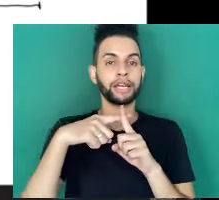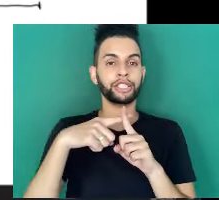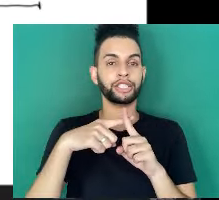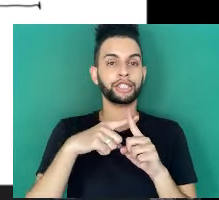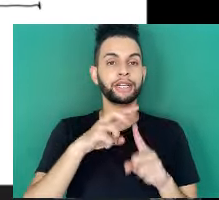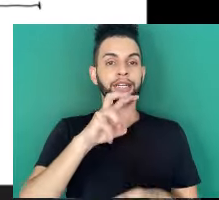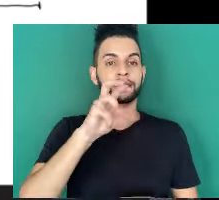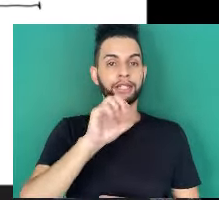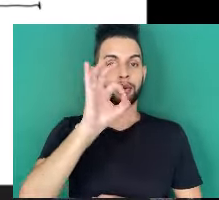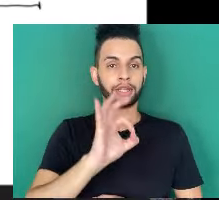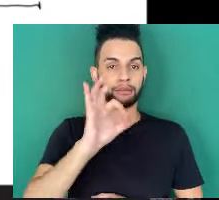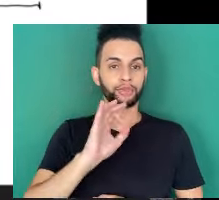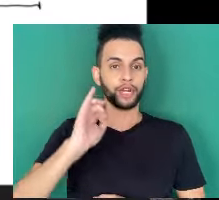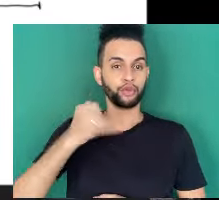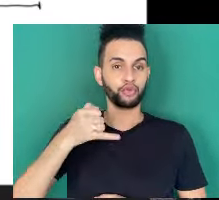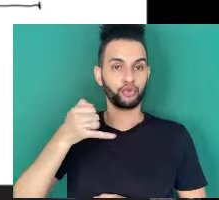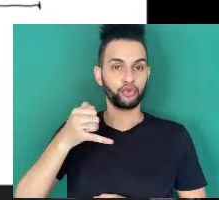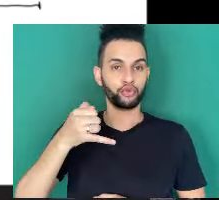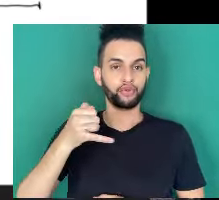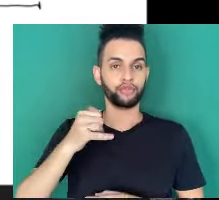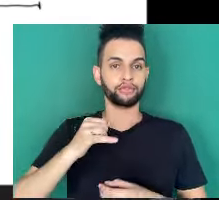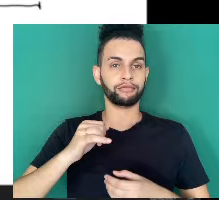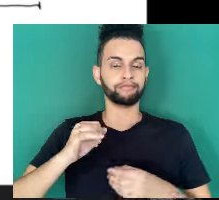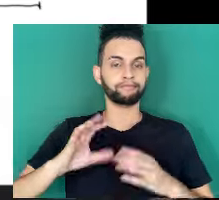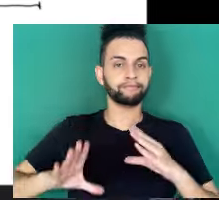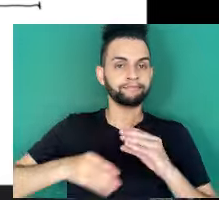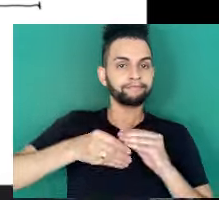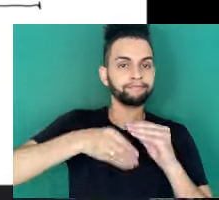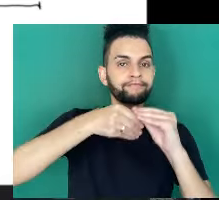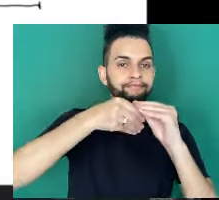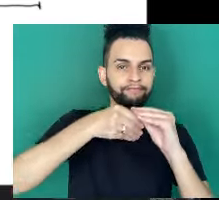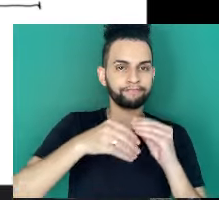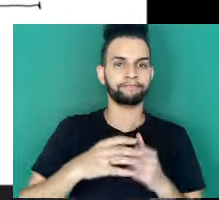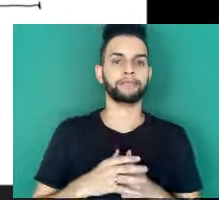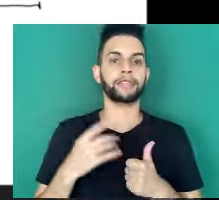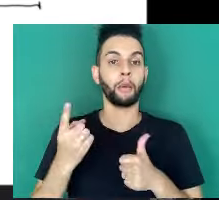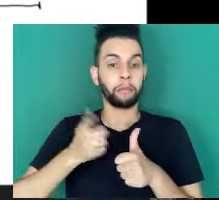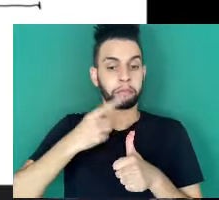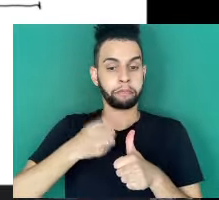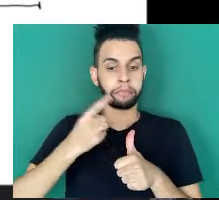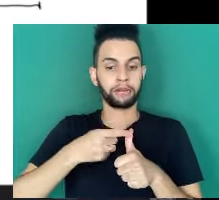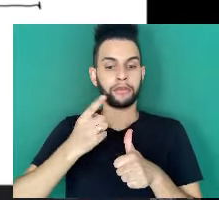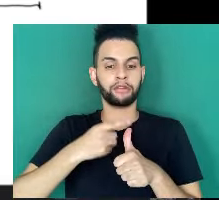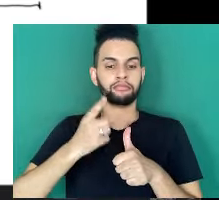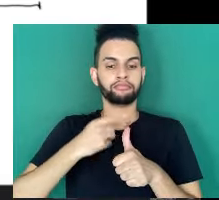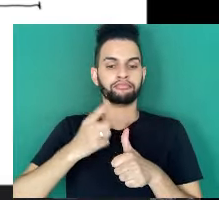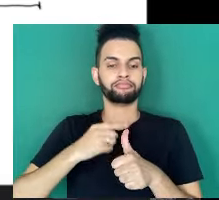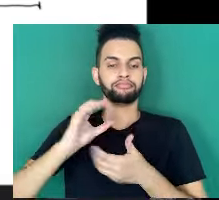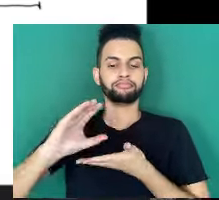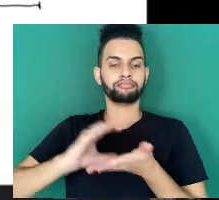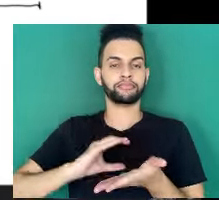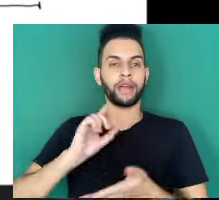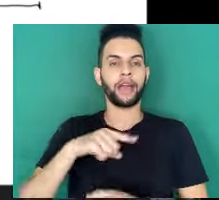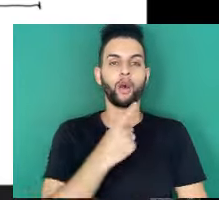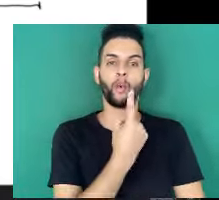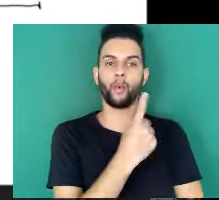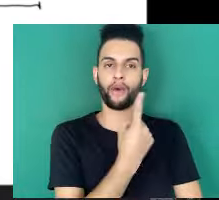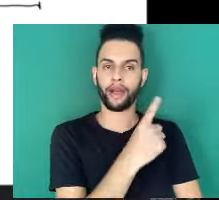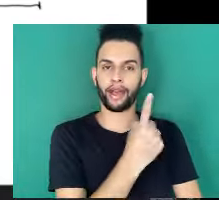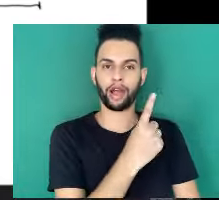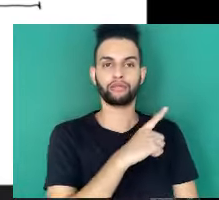de 50% que vai ser acumulado, né? Então, o primeiro montante vai ser o R$1 que eu tinha no